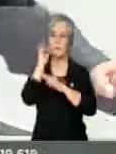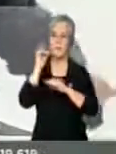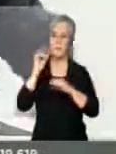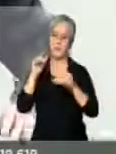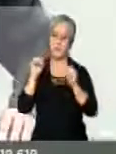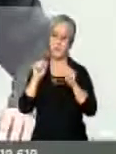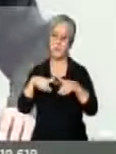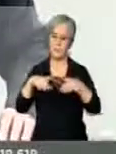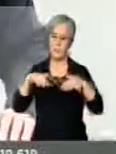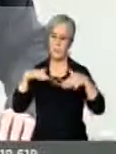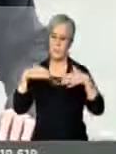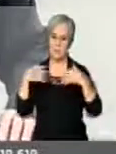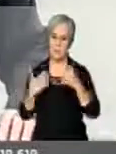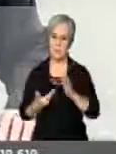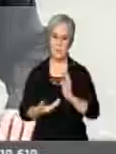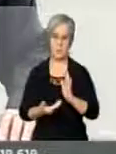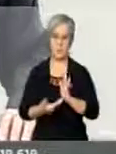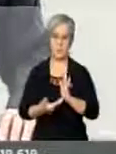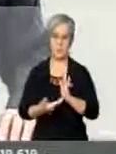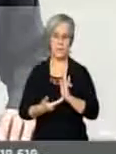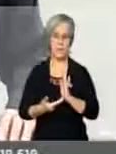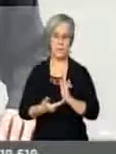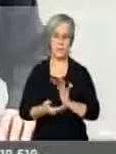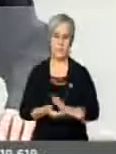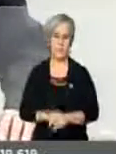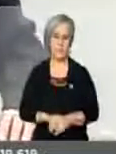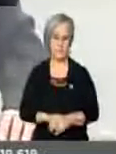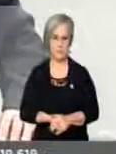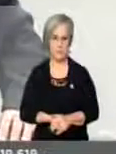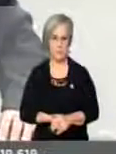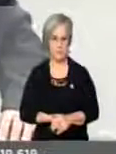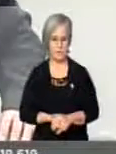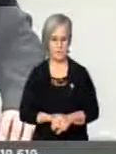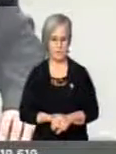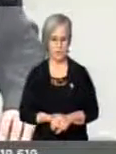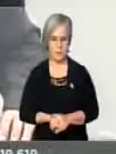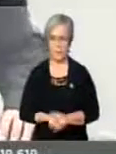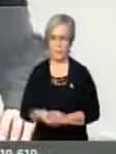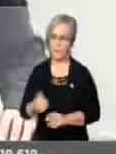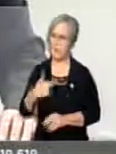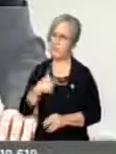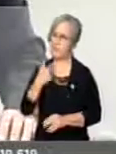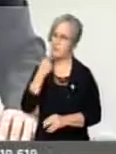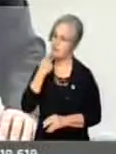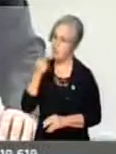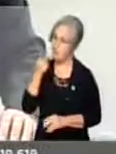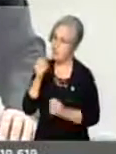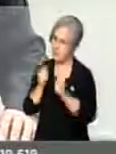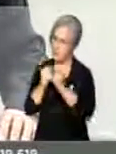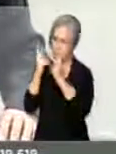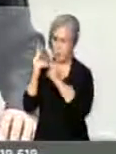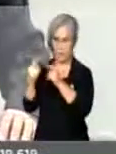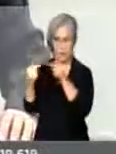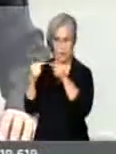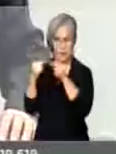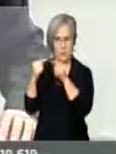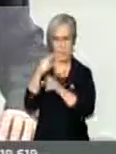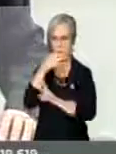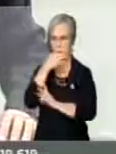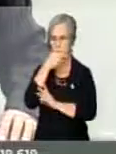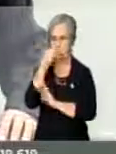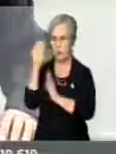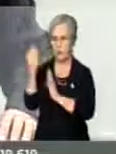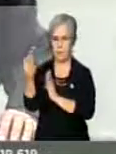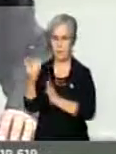aos deputados também. Deputado Macris. Presidente, eu gostaria de fazer coro às manifestações de Vossa Excelência e apresentar aqui